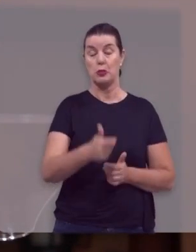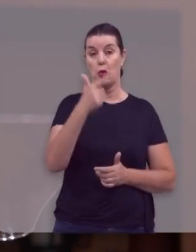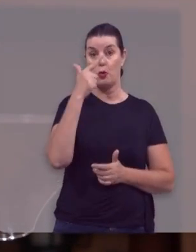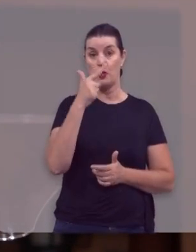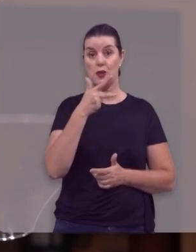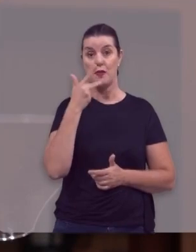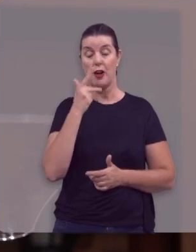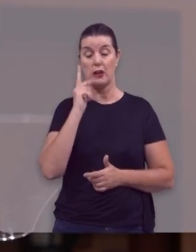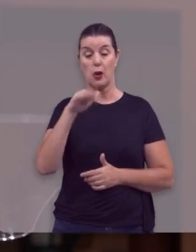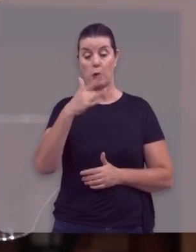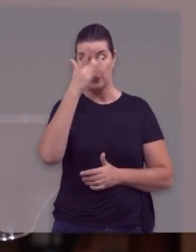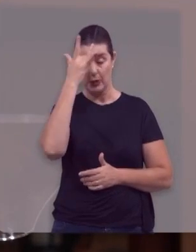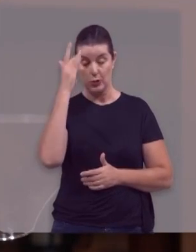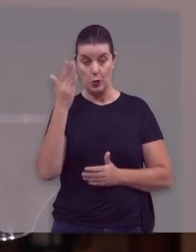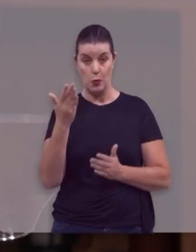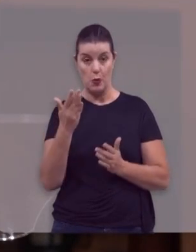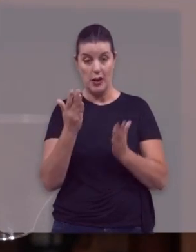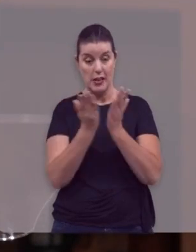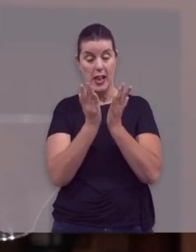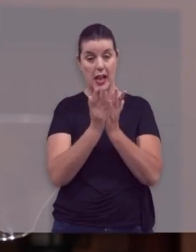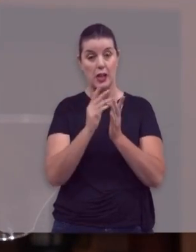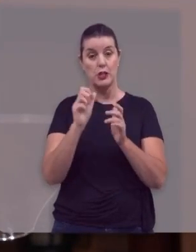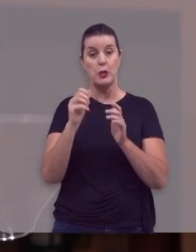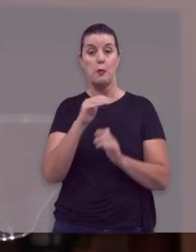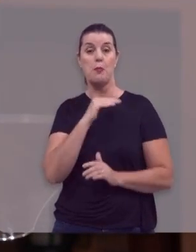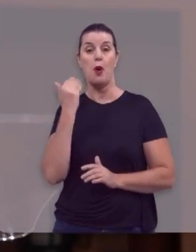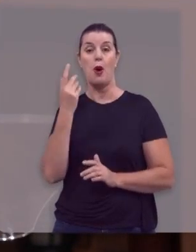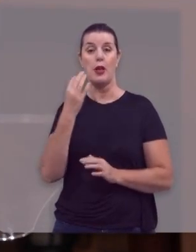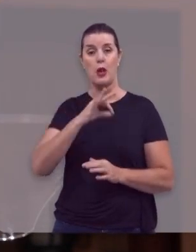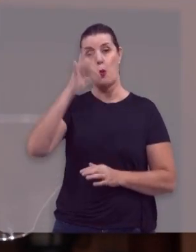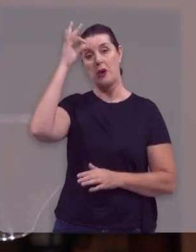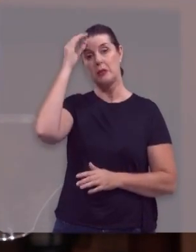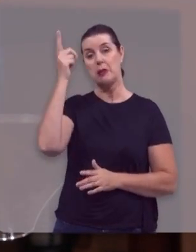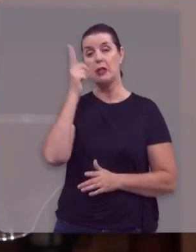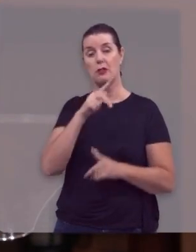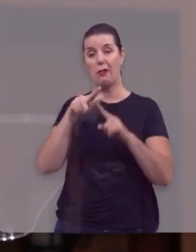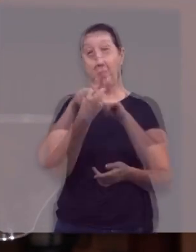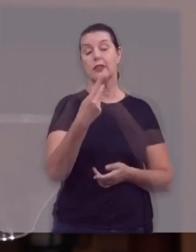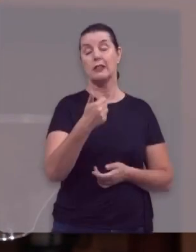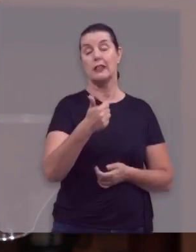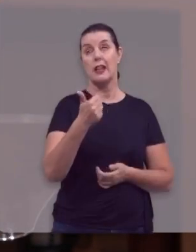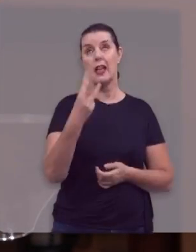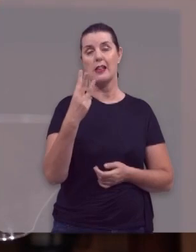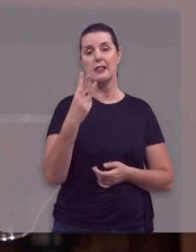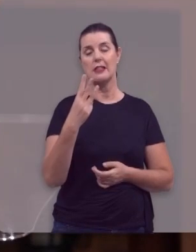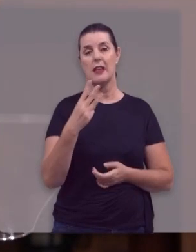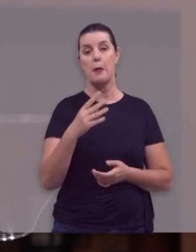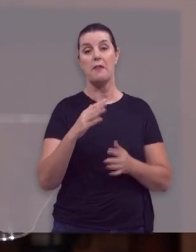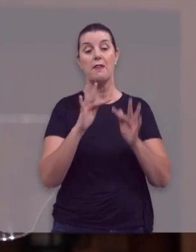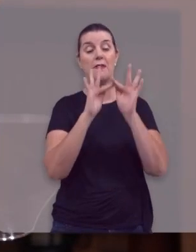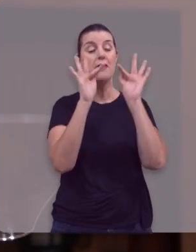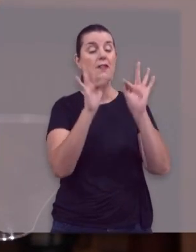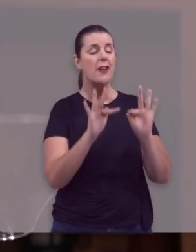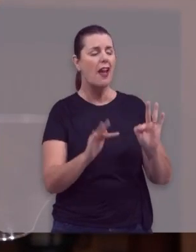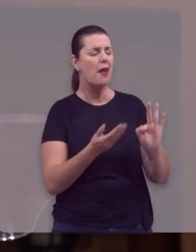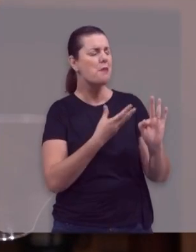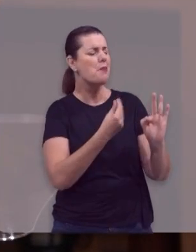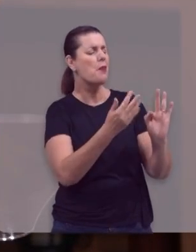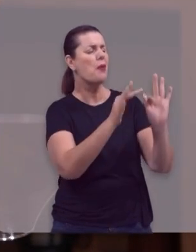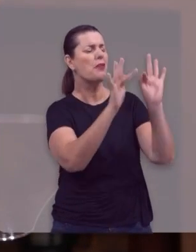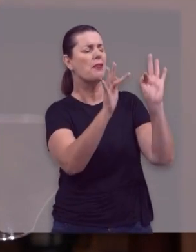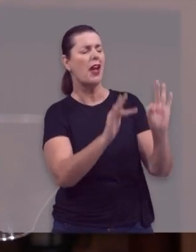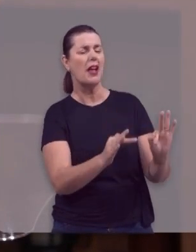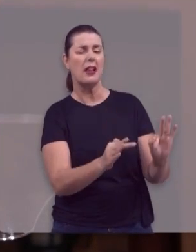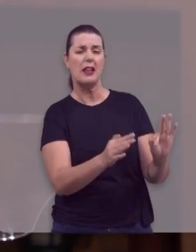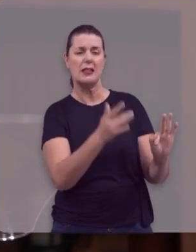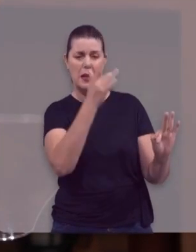Apocalipse 14:13 diz, bem-aventurados, felizes, muito felizes são aqueles que desde agora morrem no Senhor, para que descansem